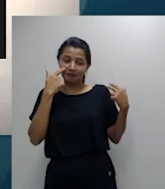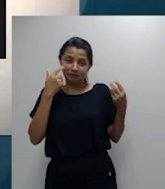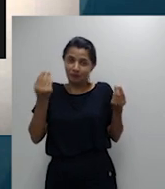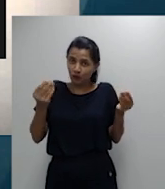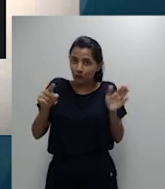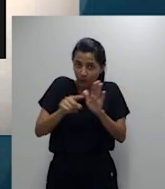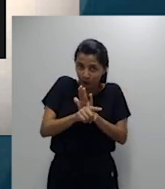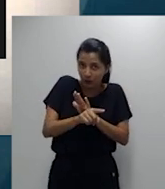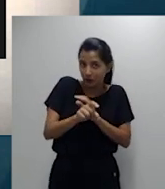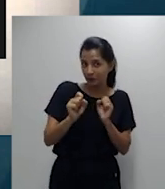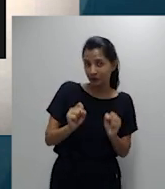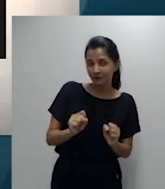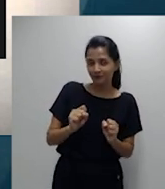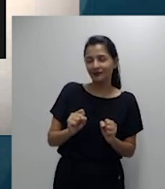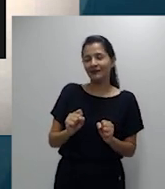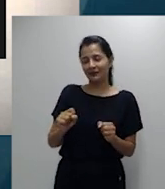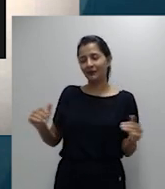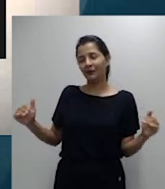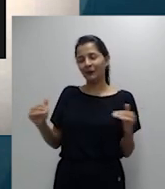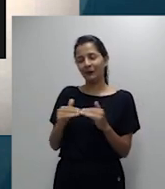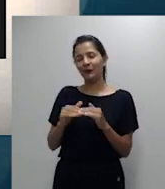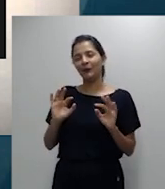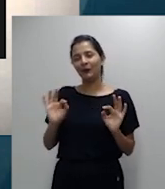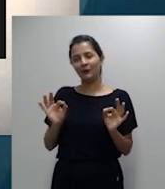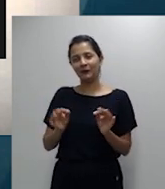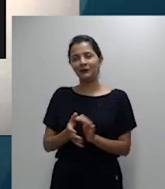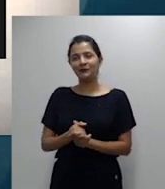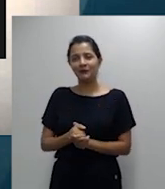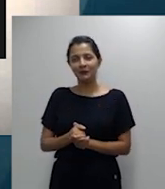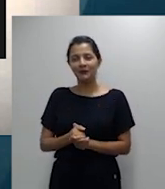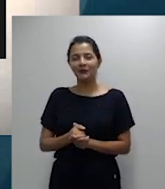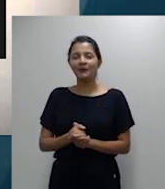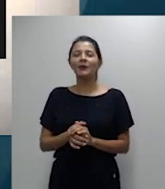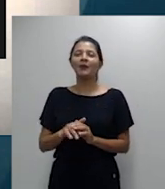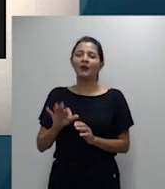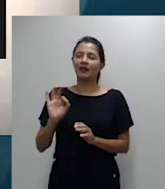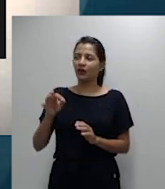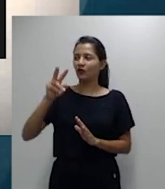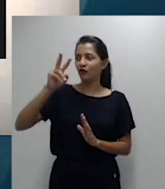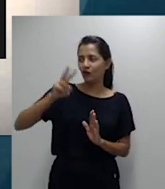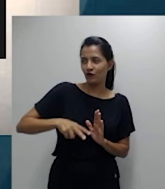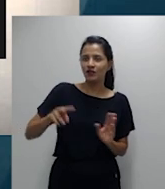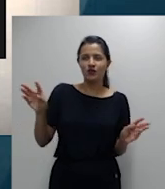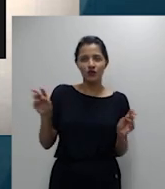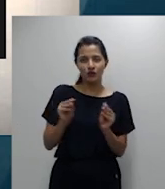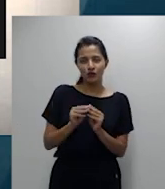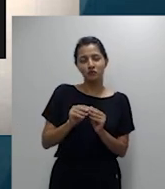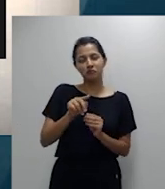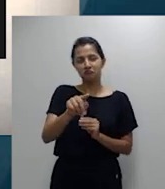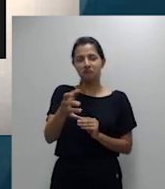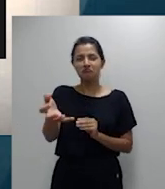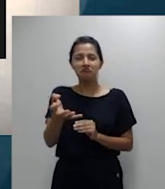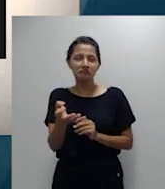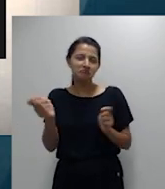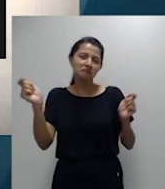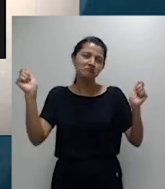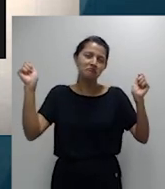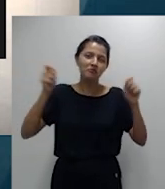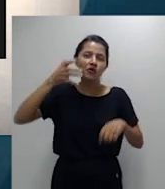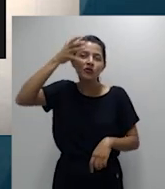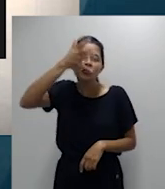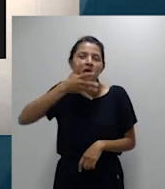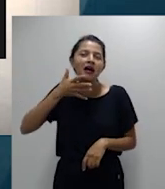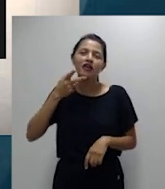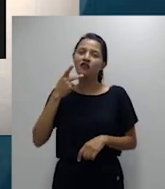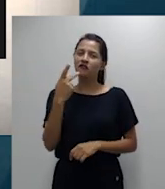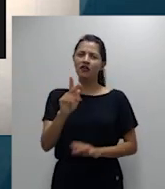acorda excelência de acordo vou fazer um olhar bom e você vem você querendo fazer você quer falar como eu já